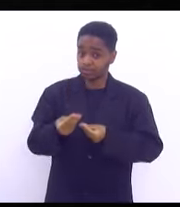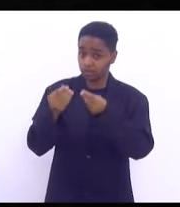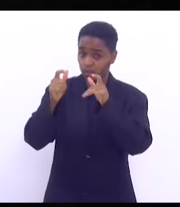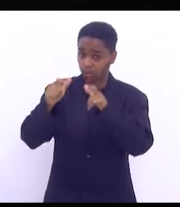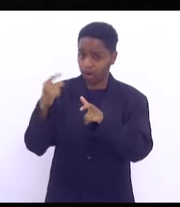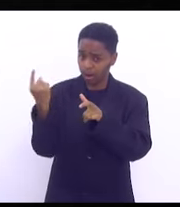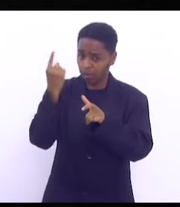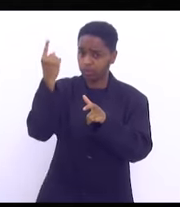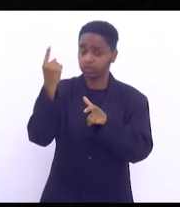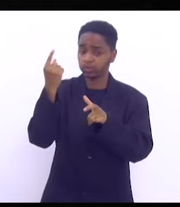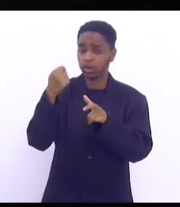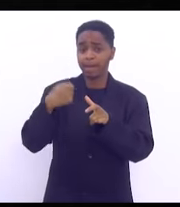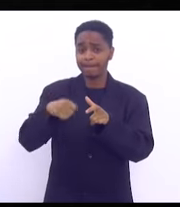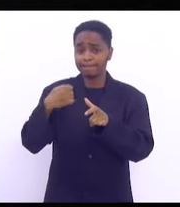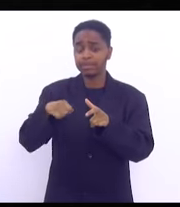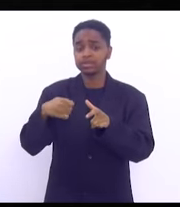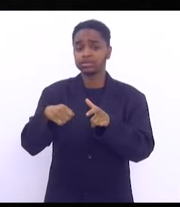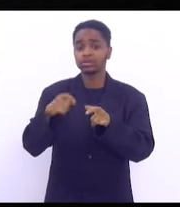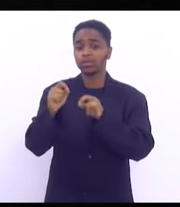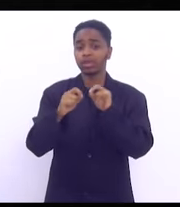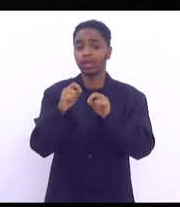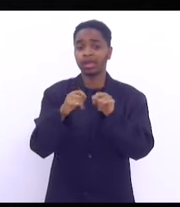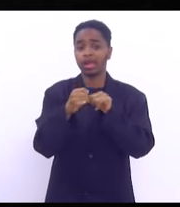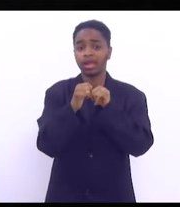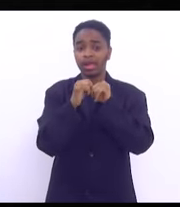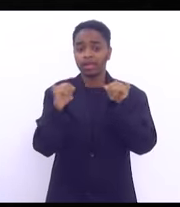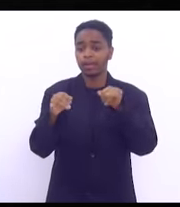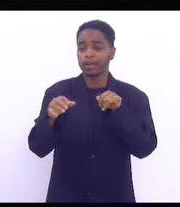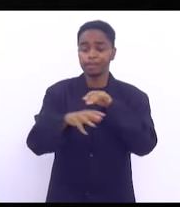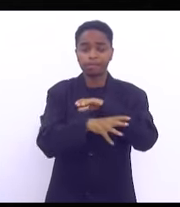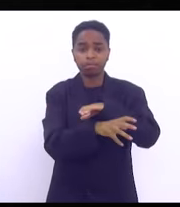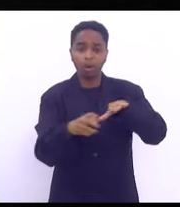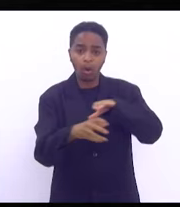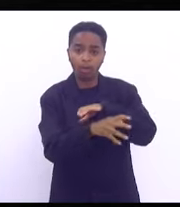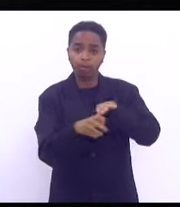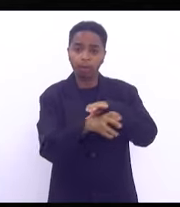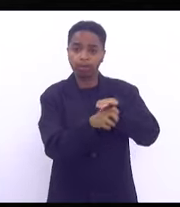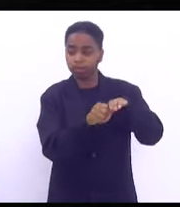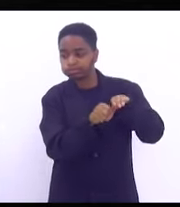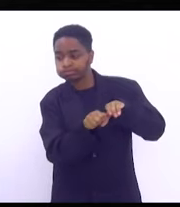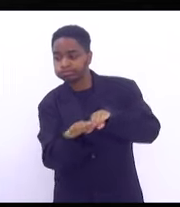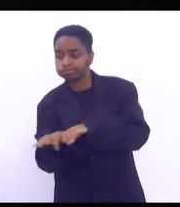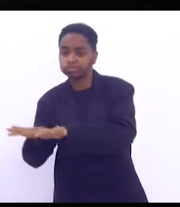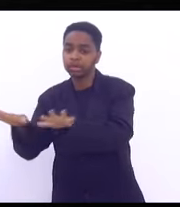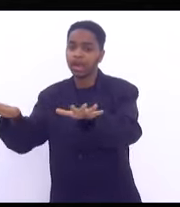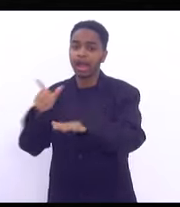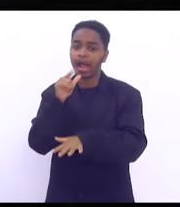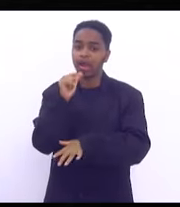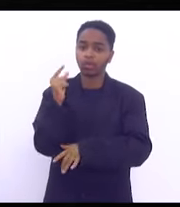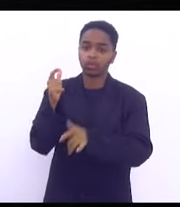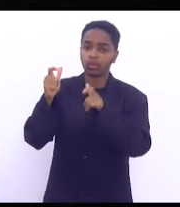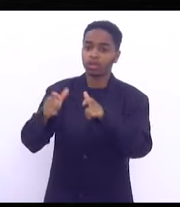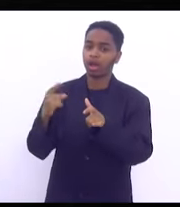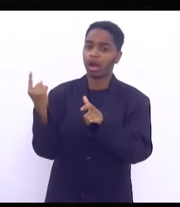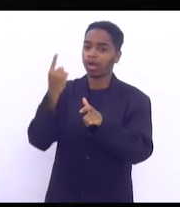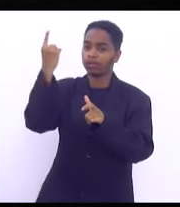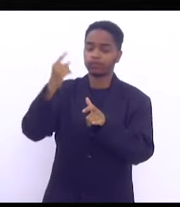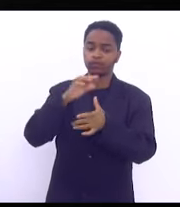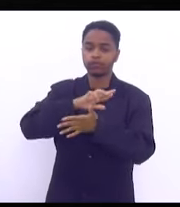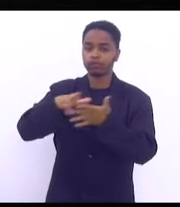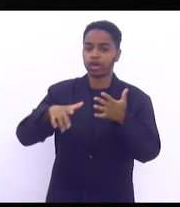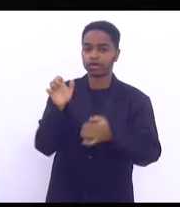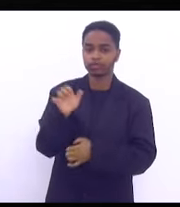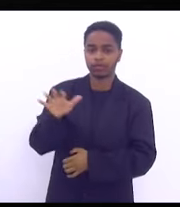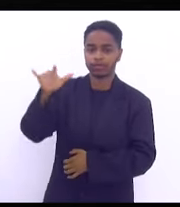altas, tem que ligar a elevatória. A elevatória tem que ser ligada para jogar água para a parte mais alta de várias comunidades da nossa